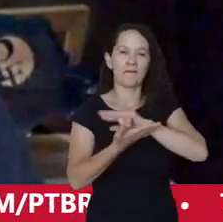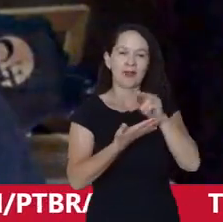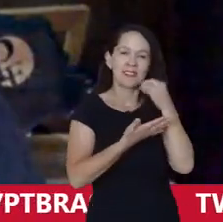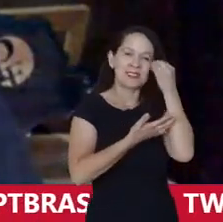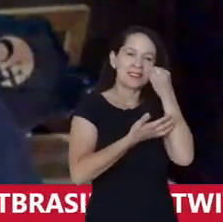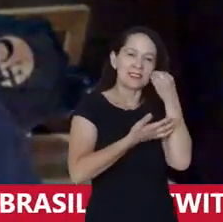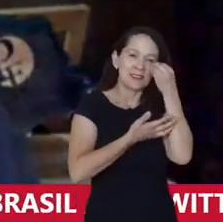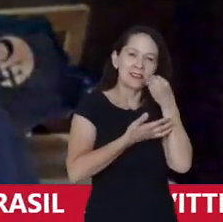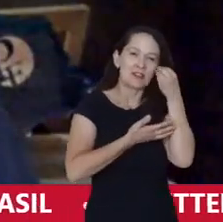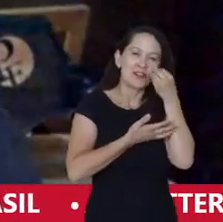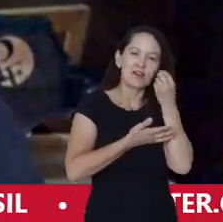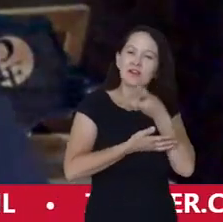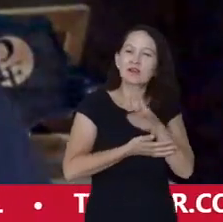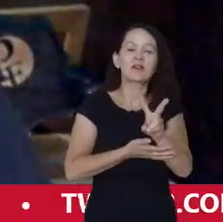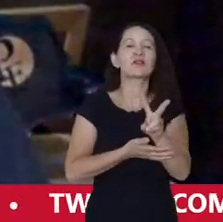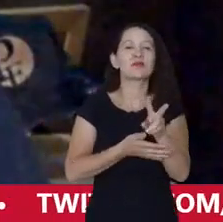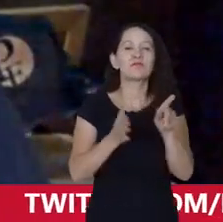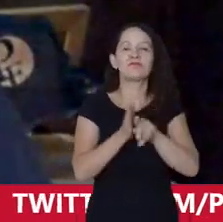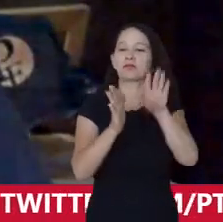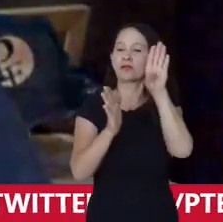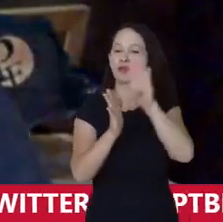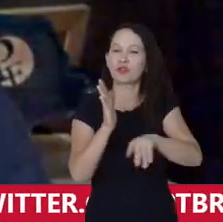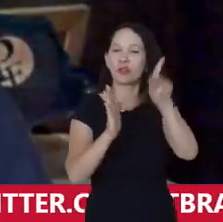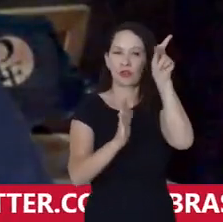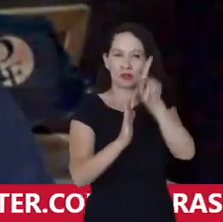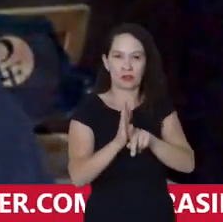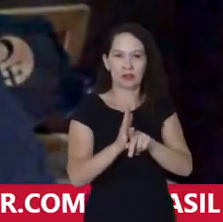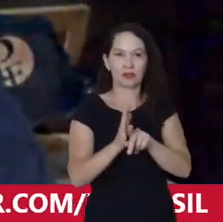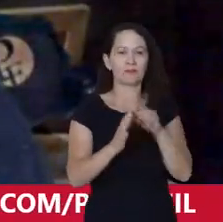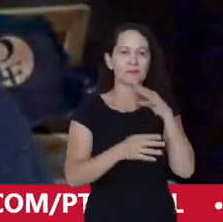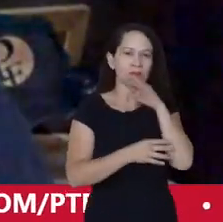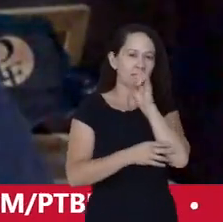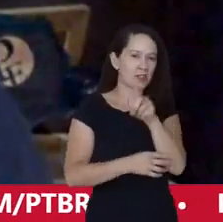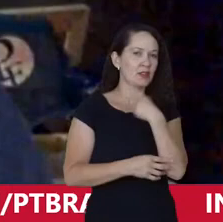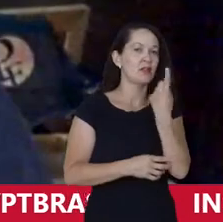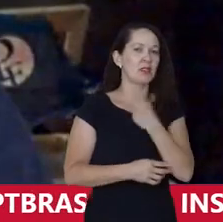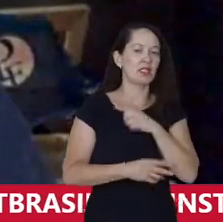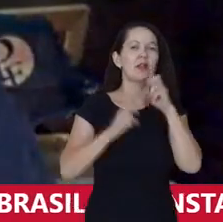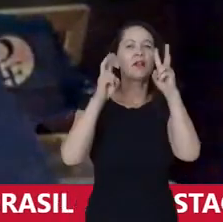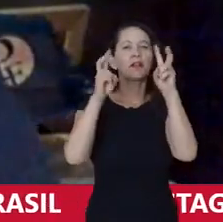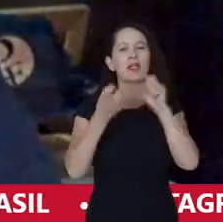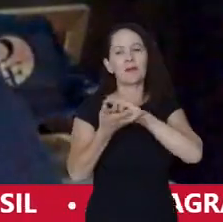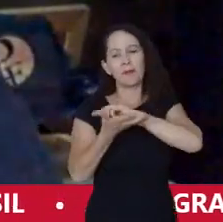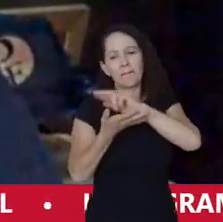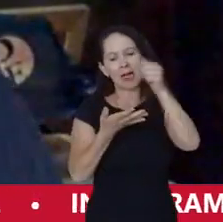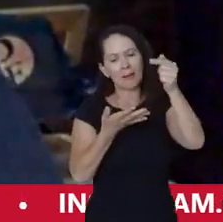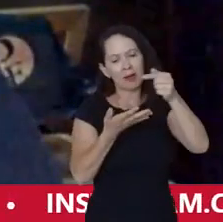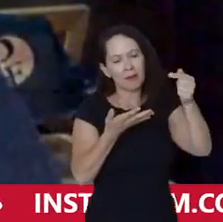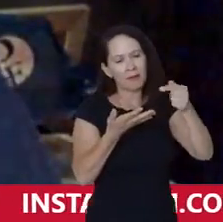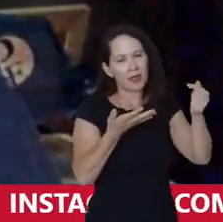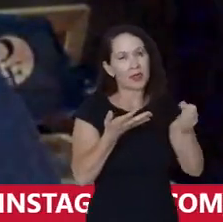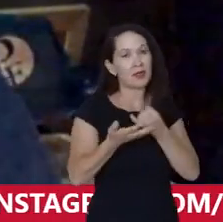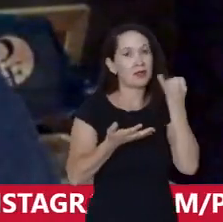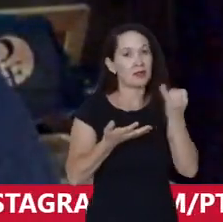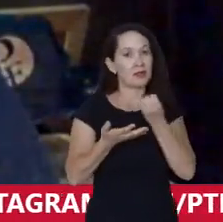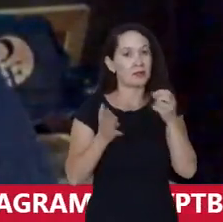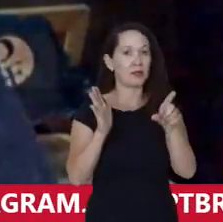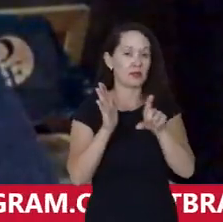tentativas reiteradas de retirada de direitos. Eu acho que a gente tem muitos temas para abordar sobre a PEC